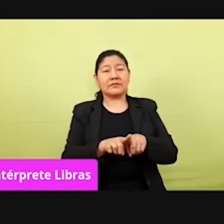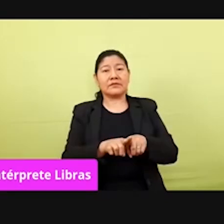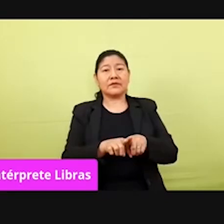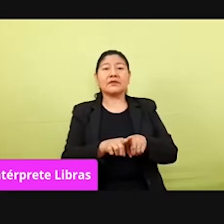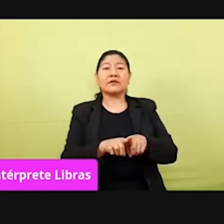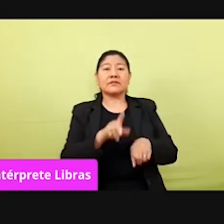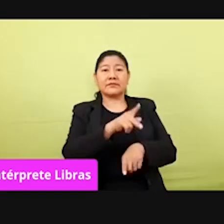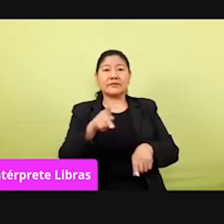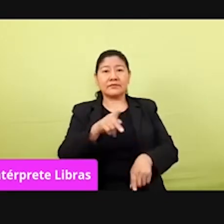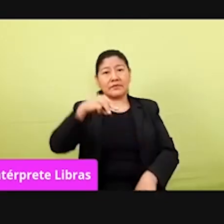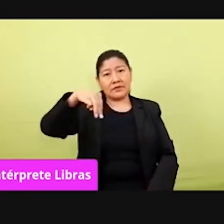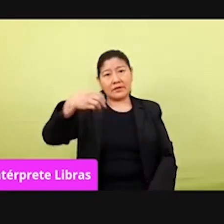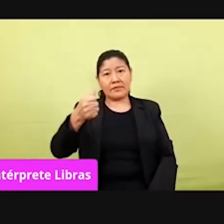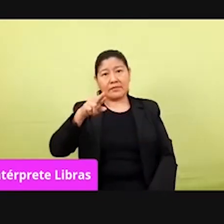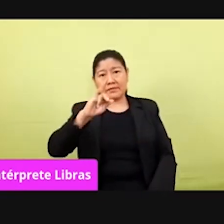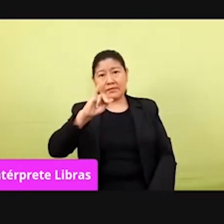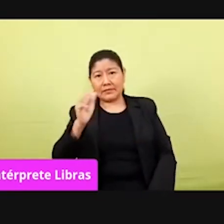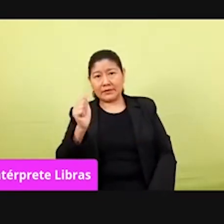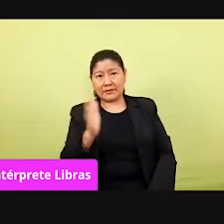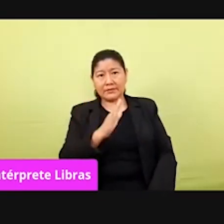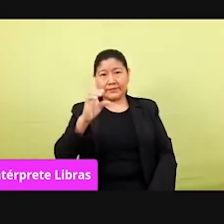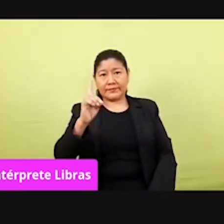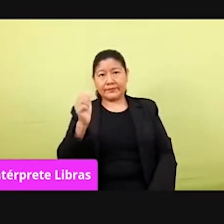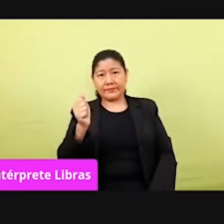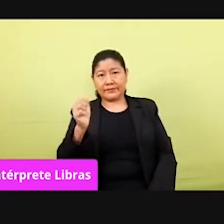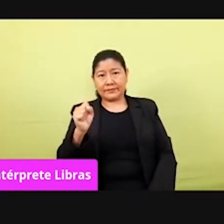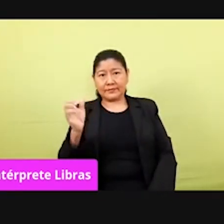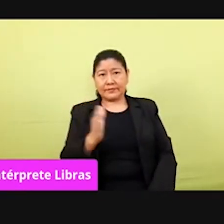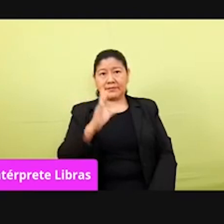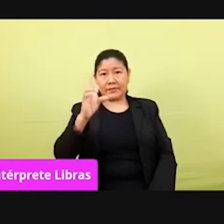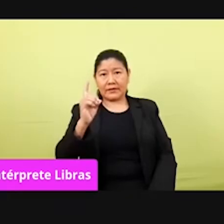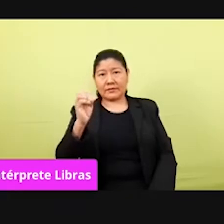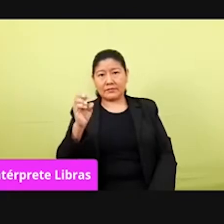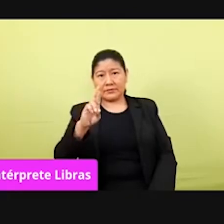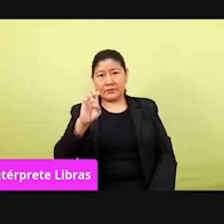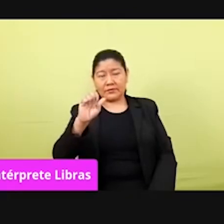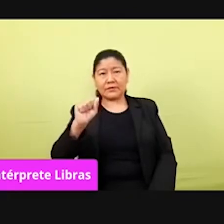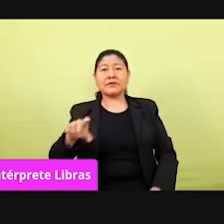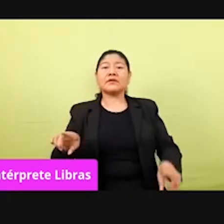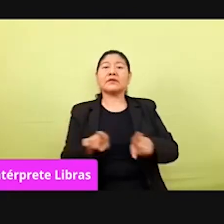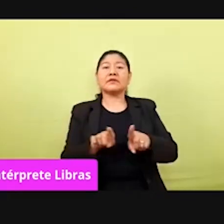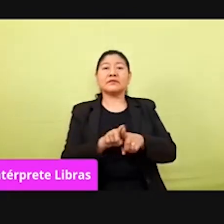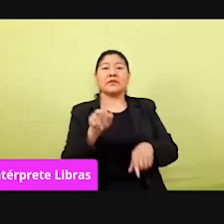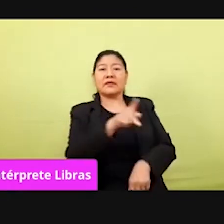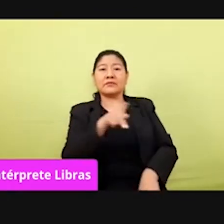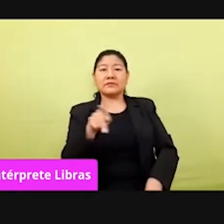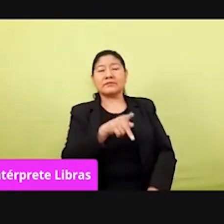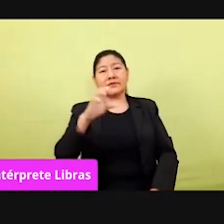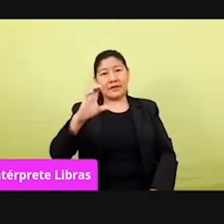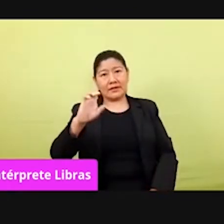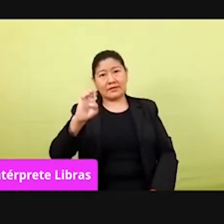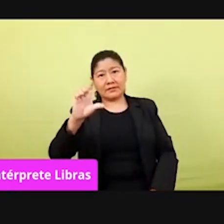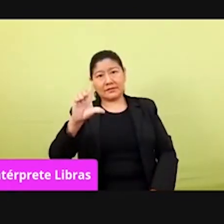Dores. A educação do campo, nós temos a palestra com a professora Célia Beatriz, os povos indígenas em pandemia,